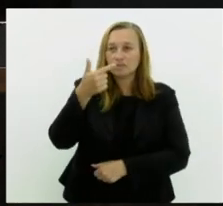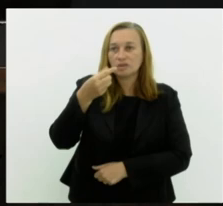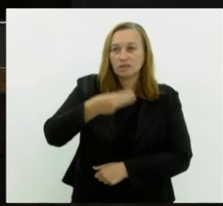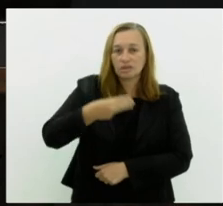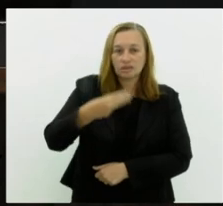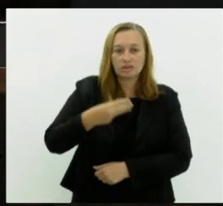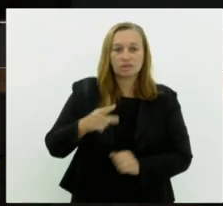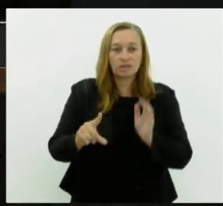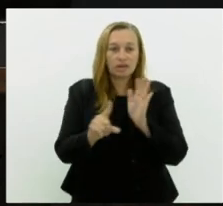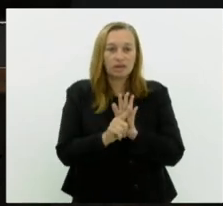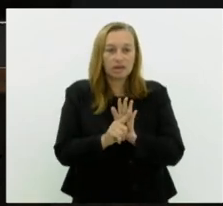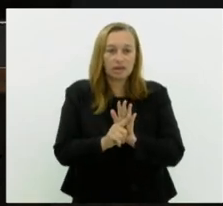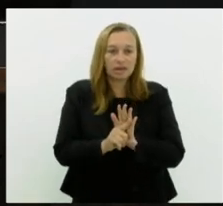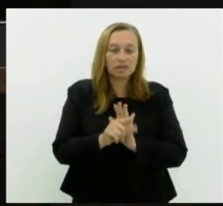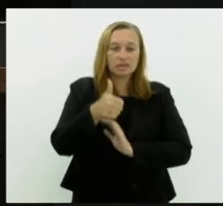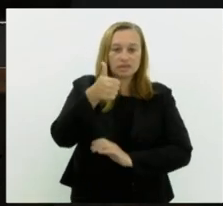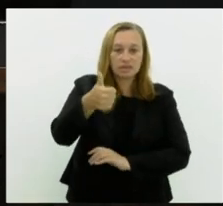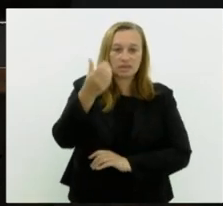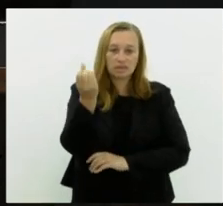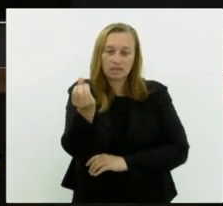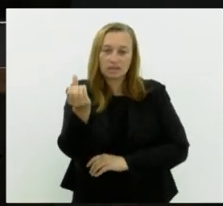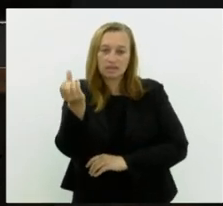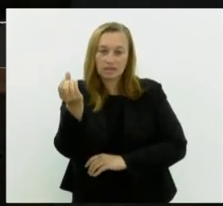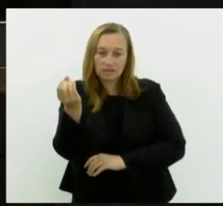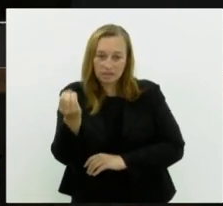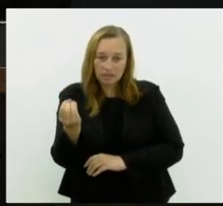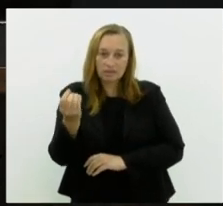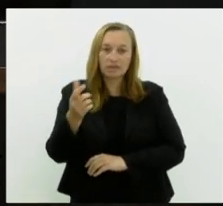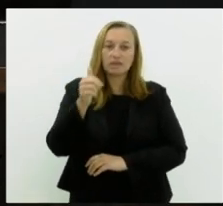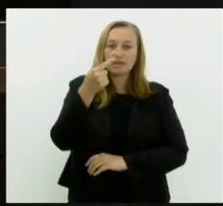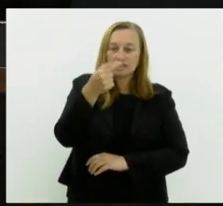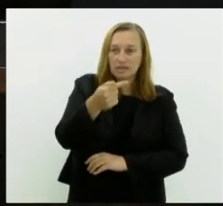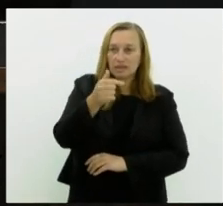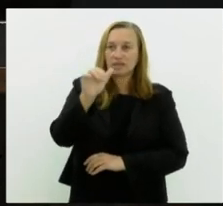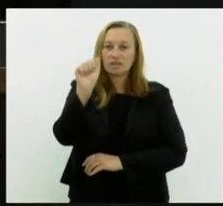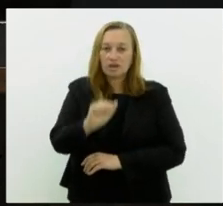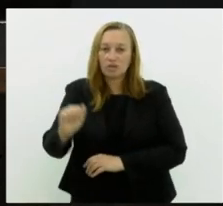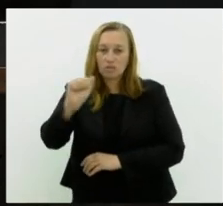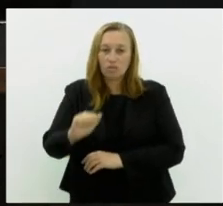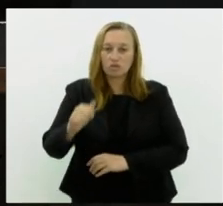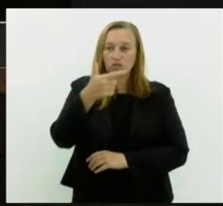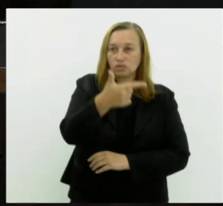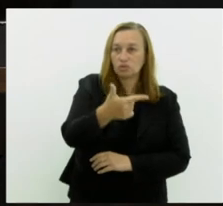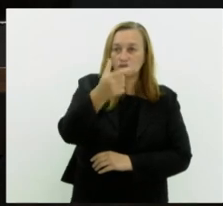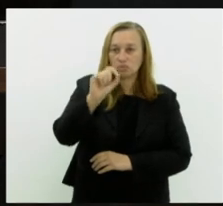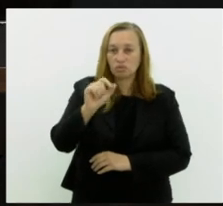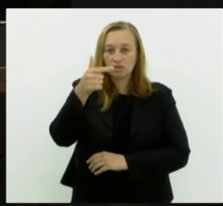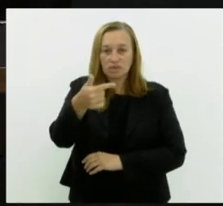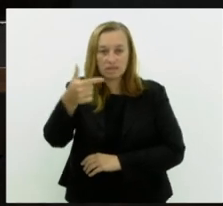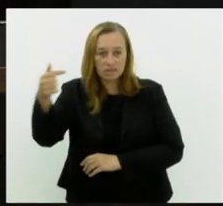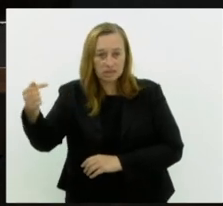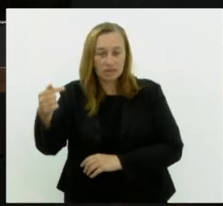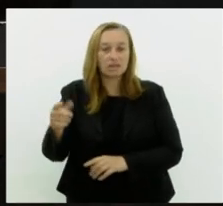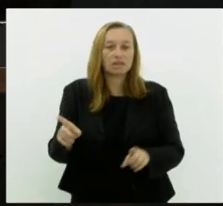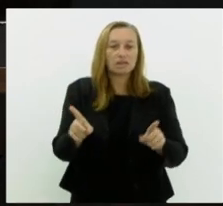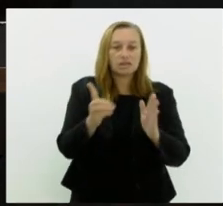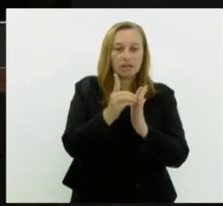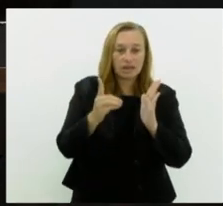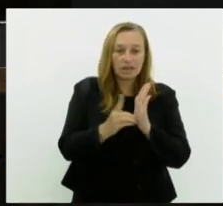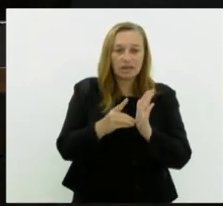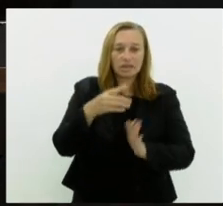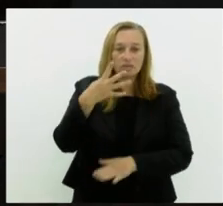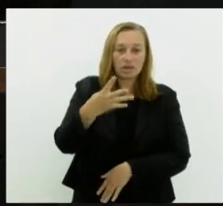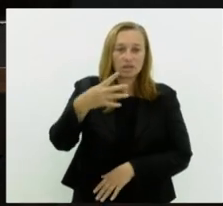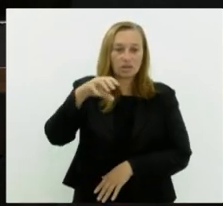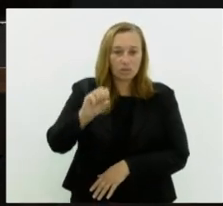Complementar número 160, de 7 de agosto de 2017, e na cláusula 13ª do convênio